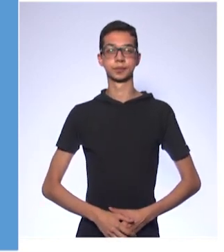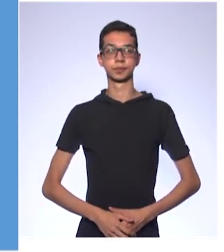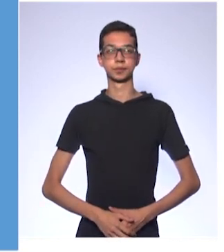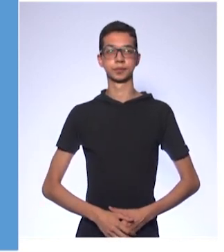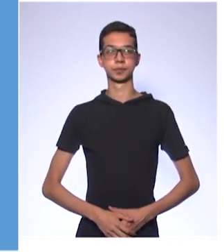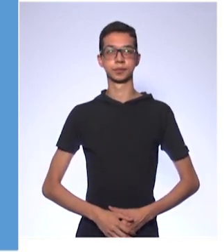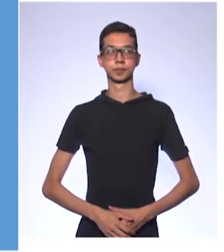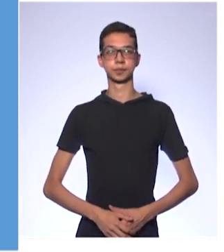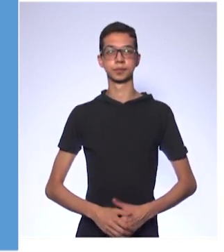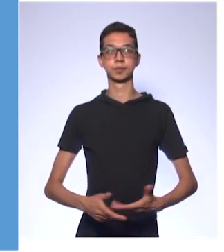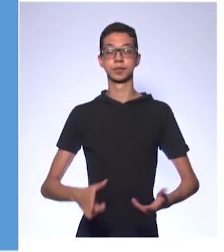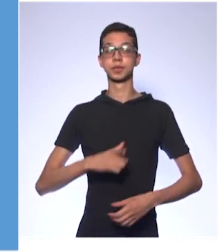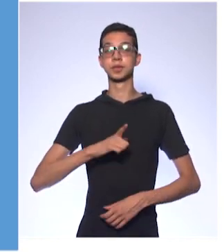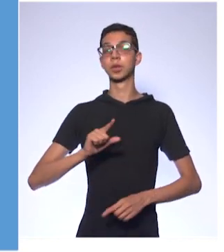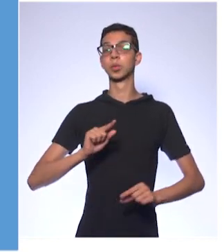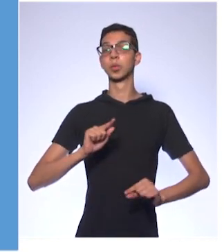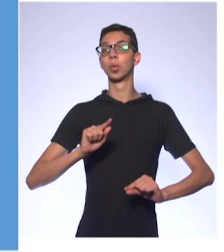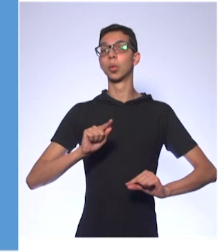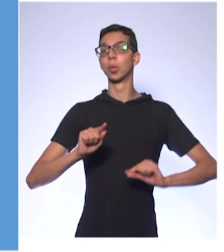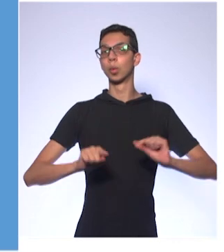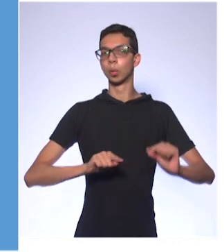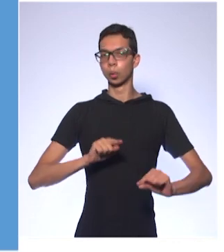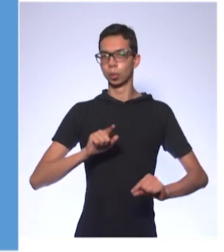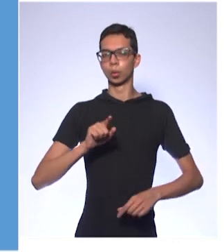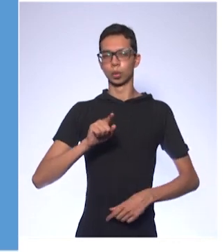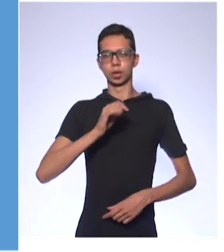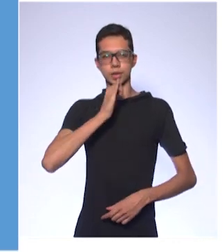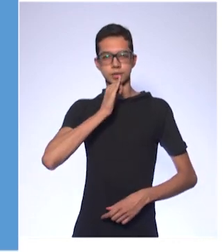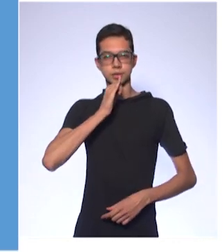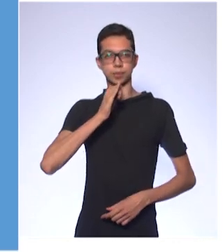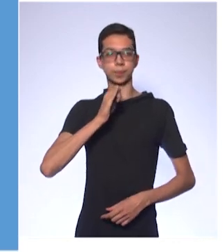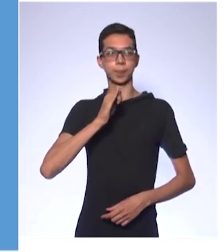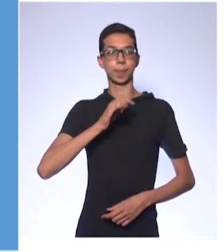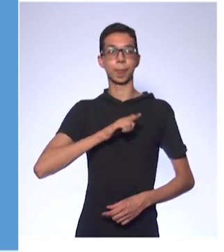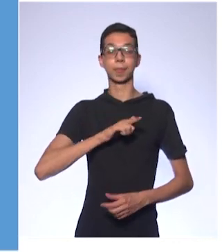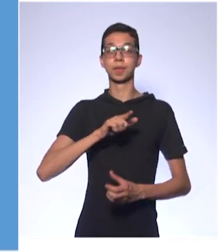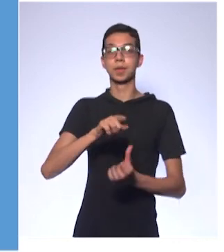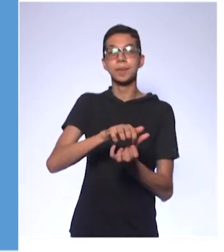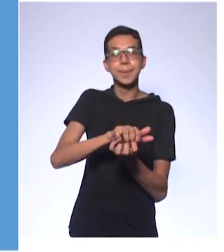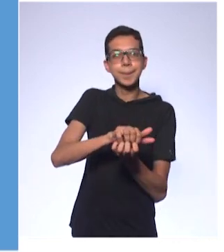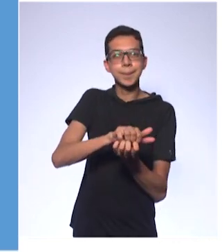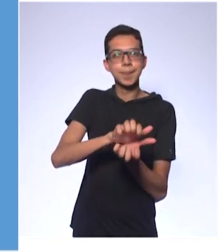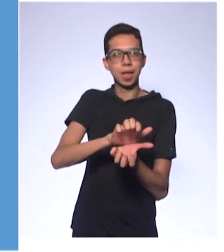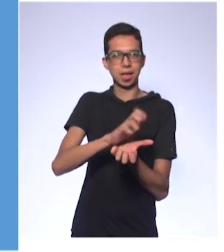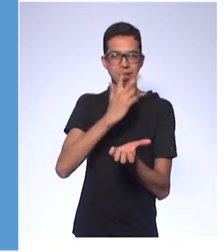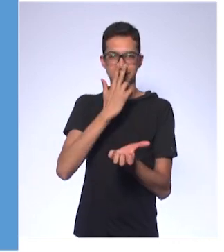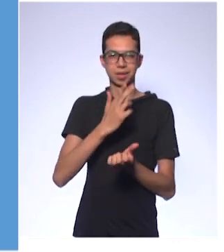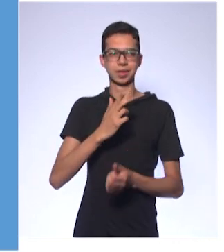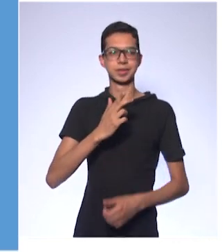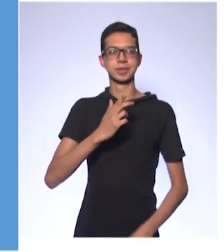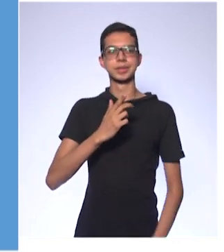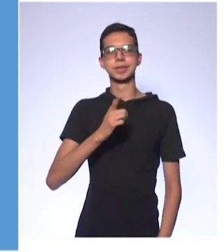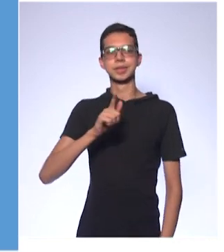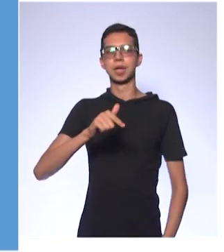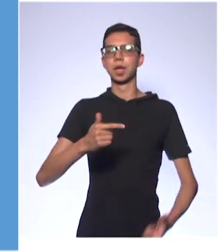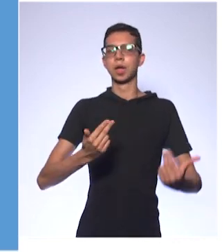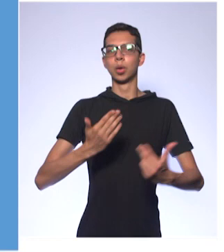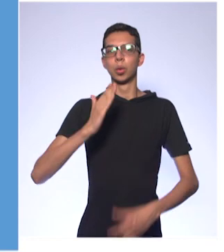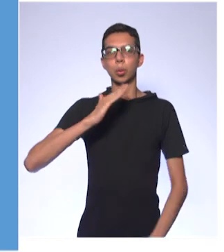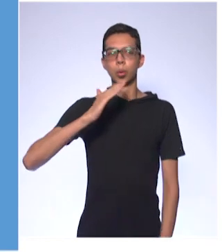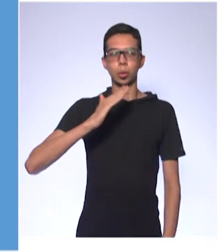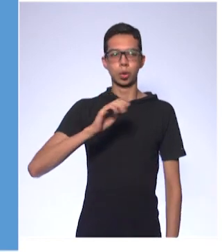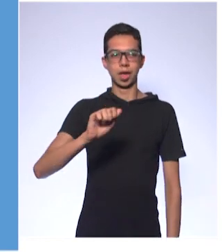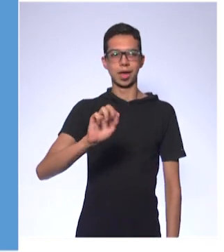por una oreja, se abre tu boca ardiente como sorpresa.